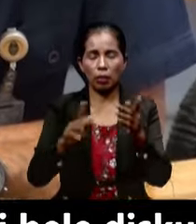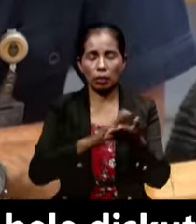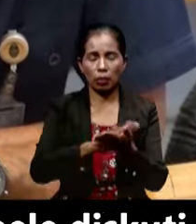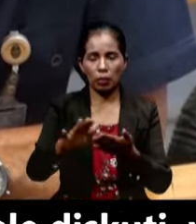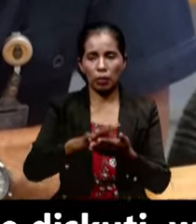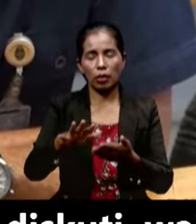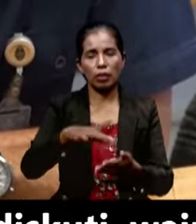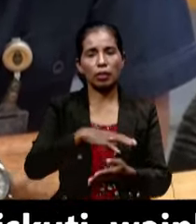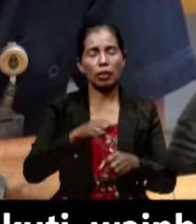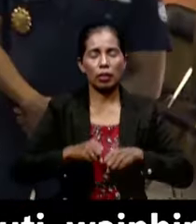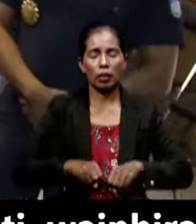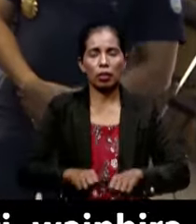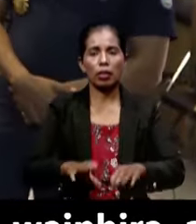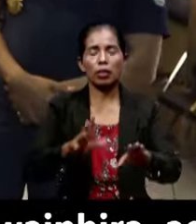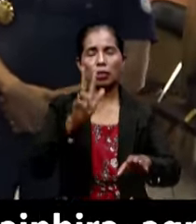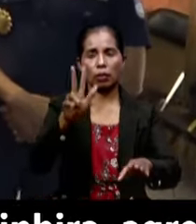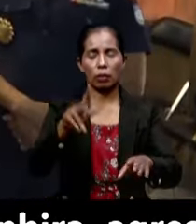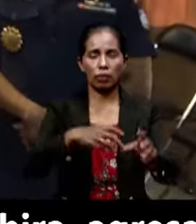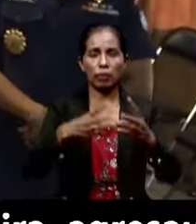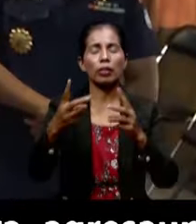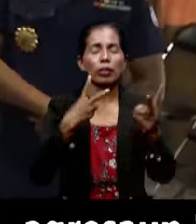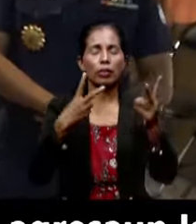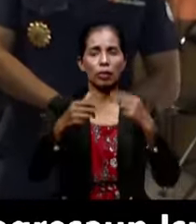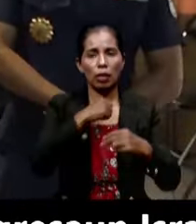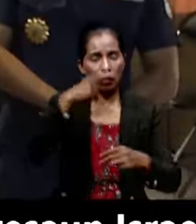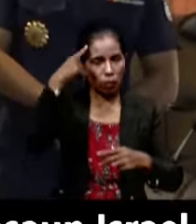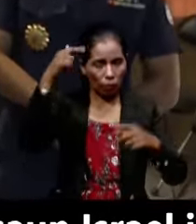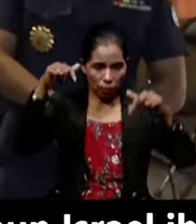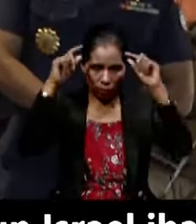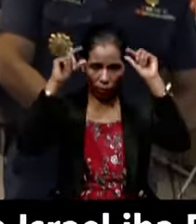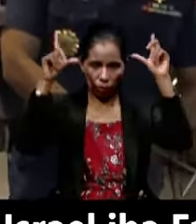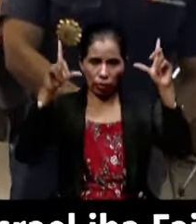Tacitolo, va visita Papa Francisco Niema e Timor-Leste. John Carlos Tomás Suárez, GMN.